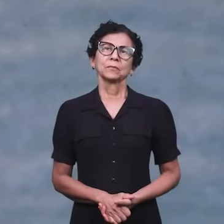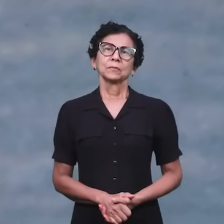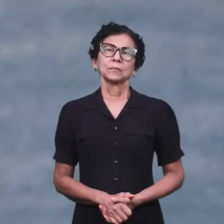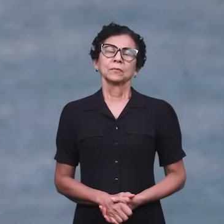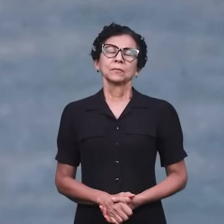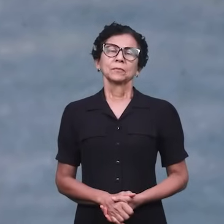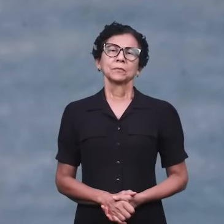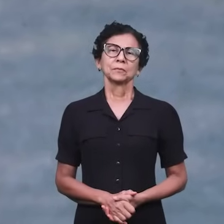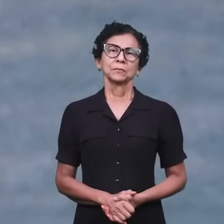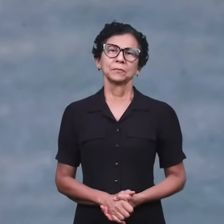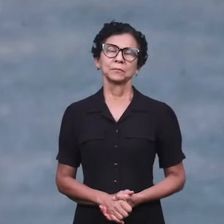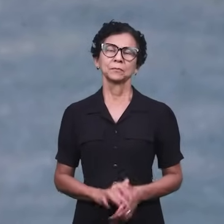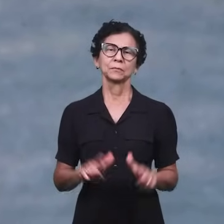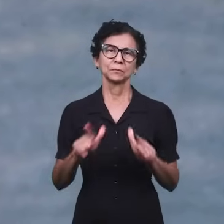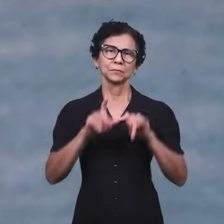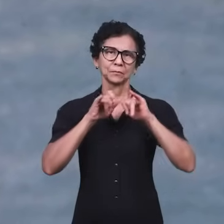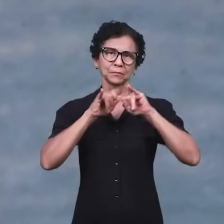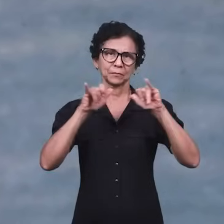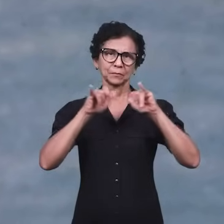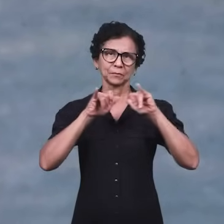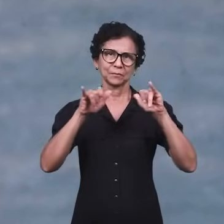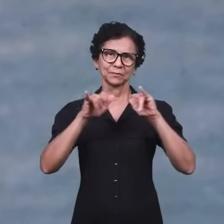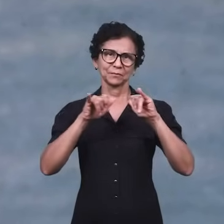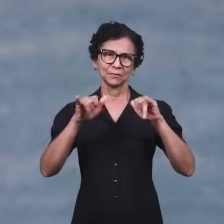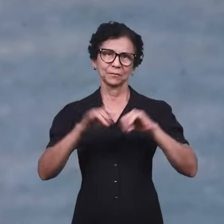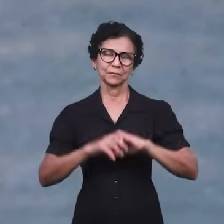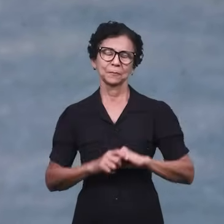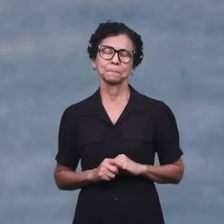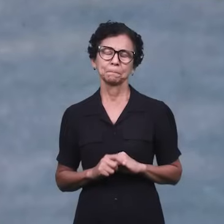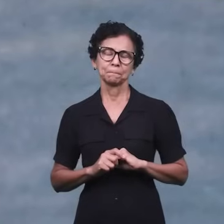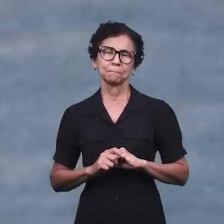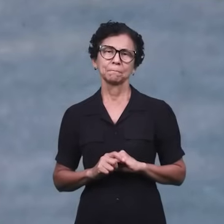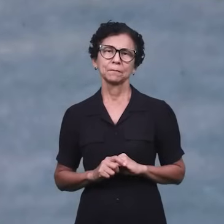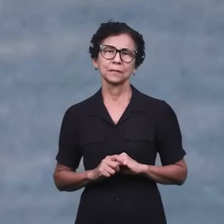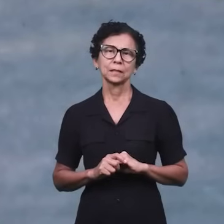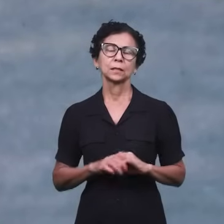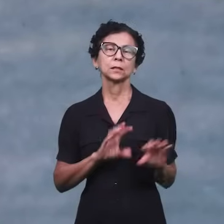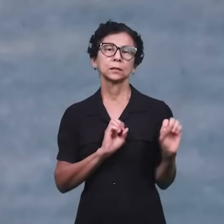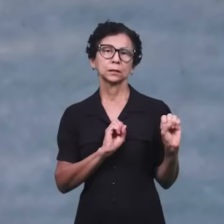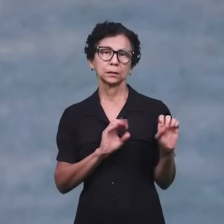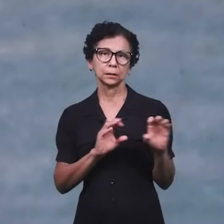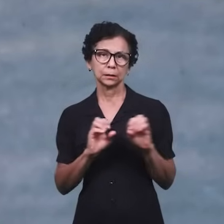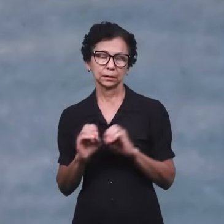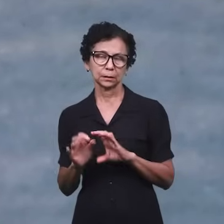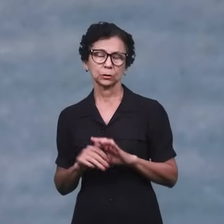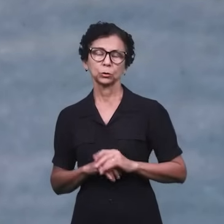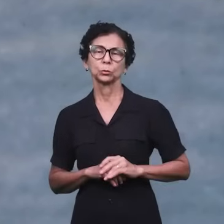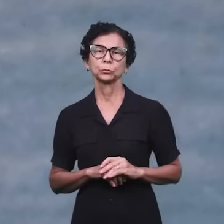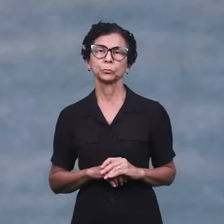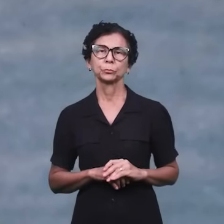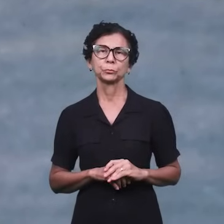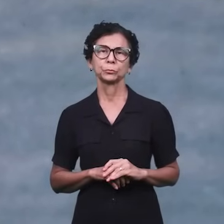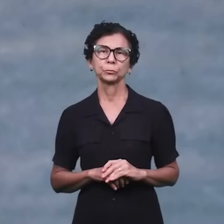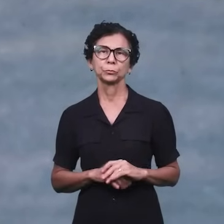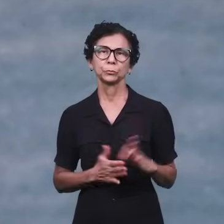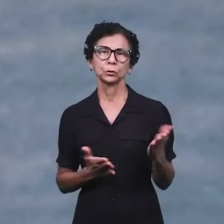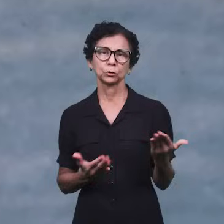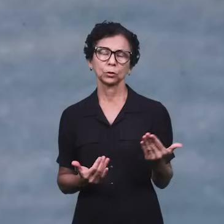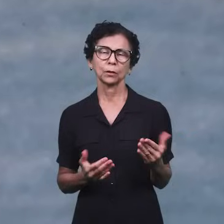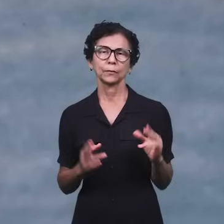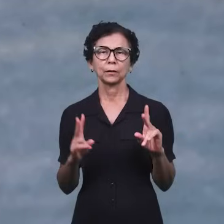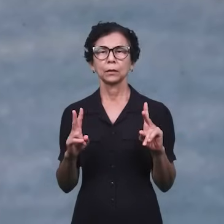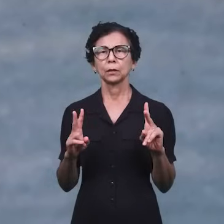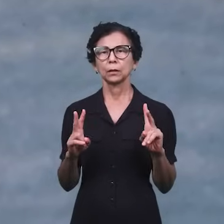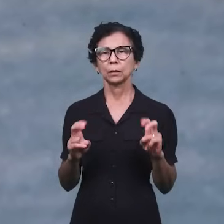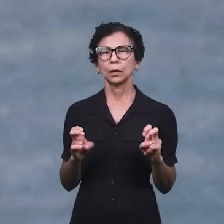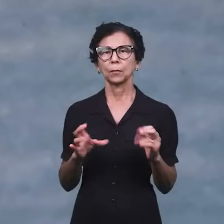para o trabalho que tem sido feito aqui de divulgação eh e de eh ensino para os jovens sobre